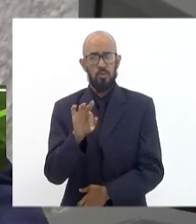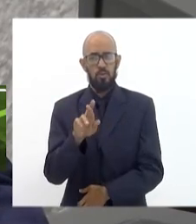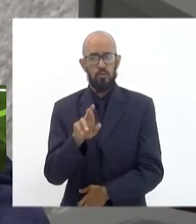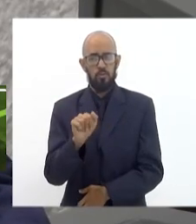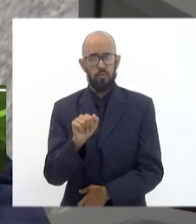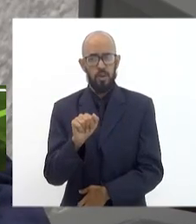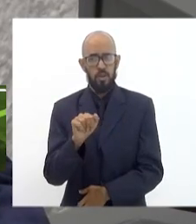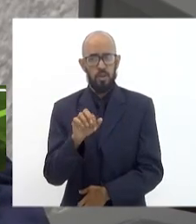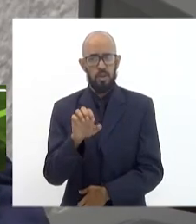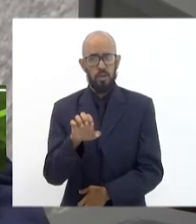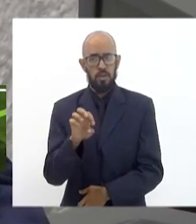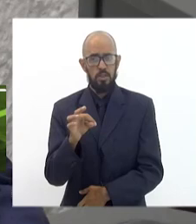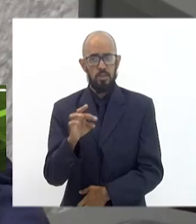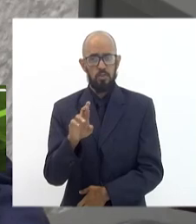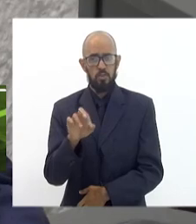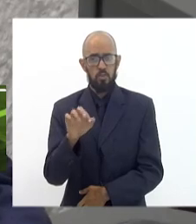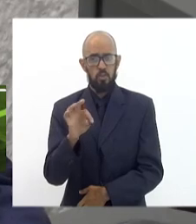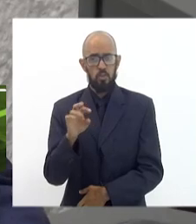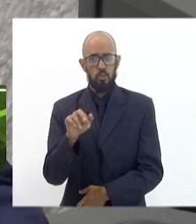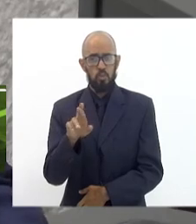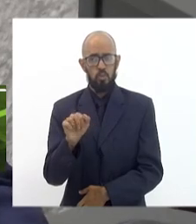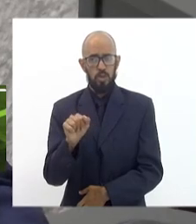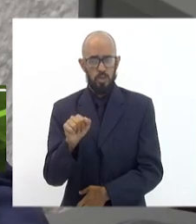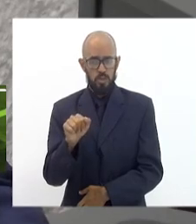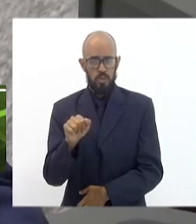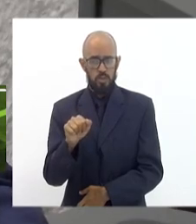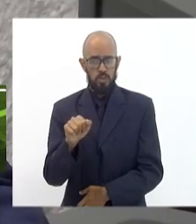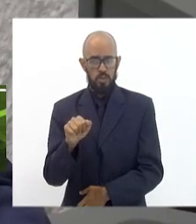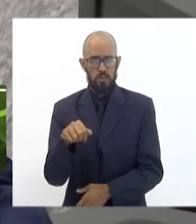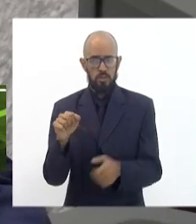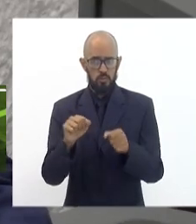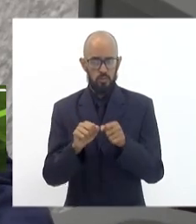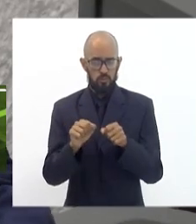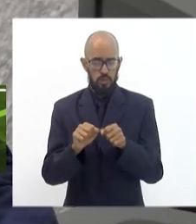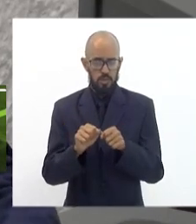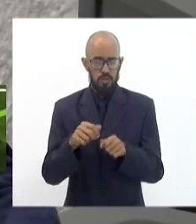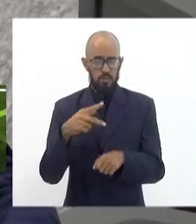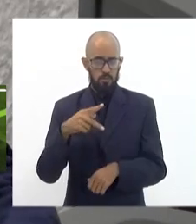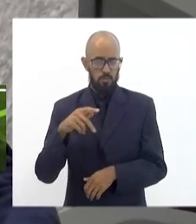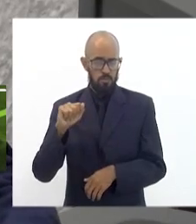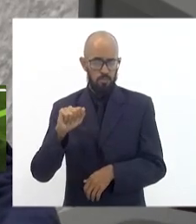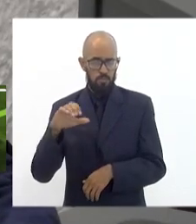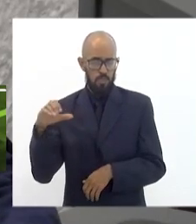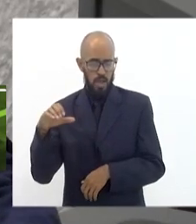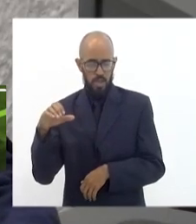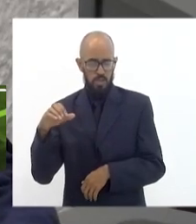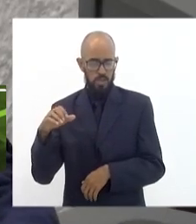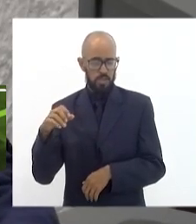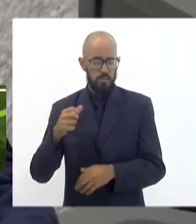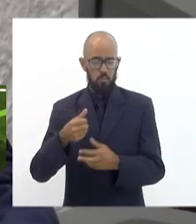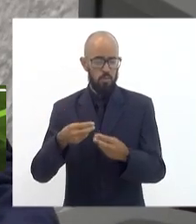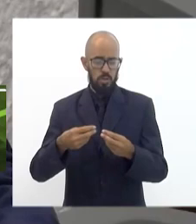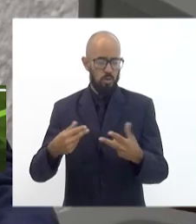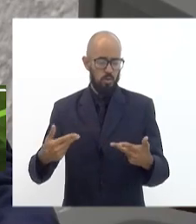pac não muitas obras de infraestrutura naquele momento nós